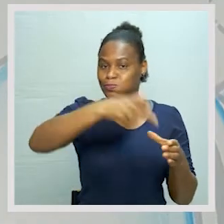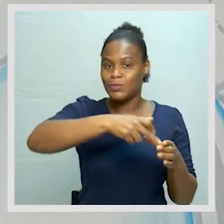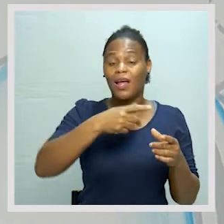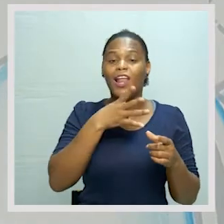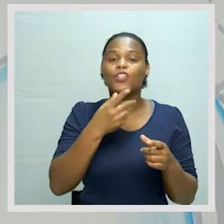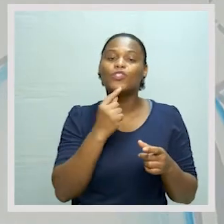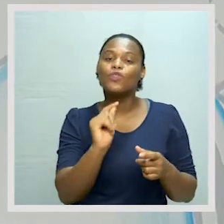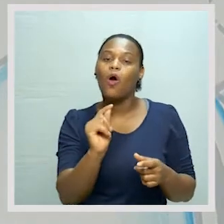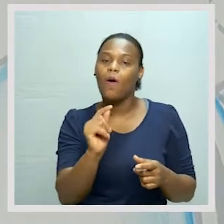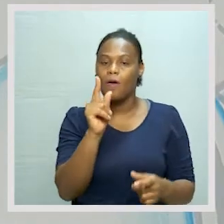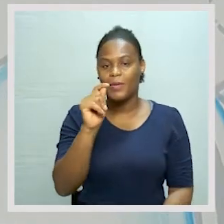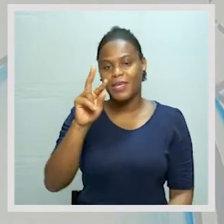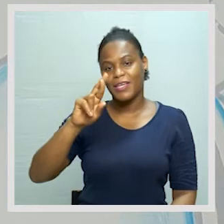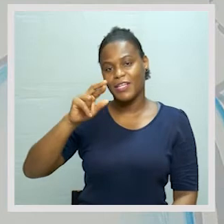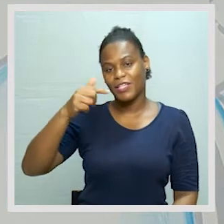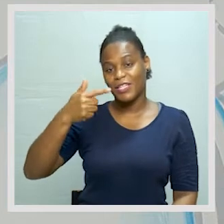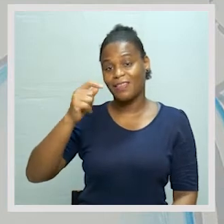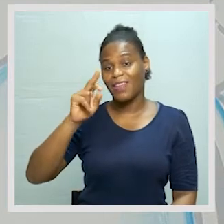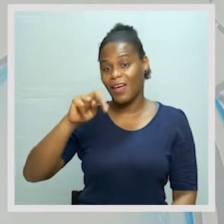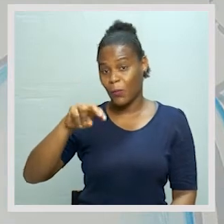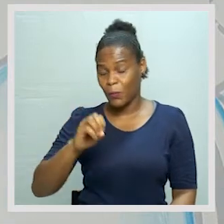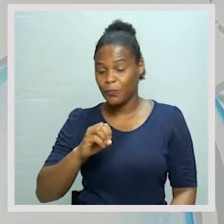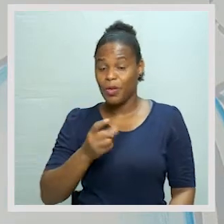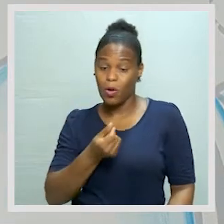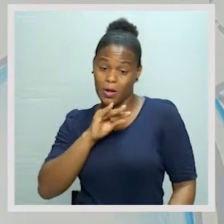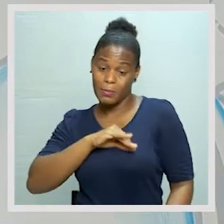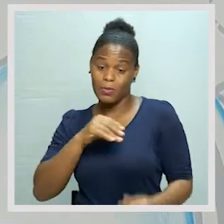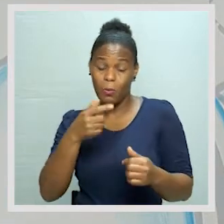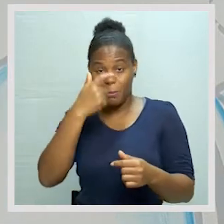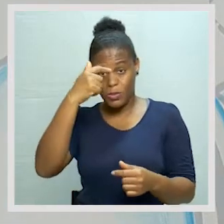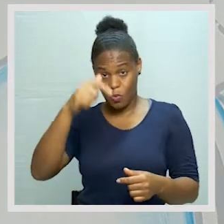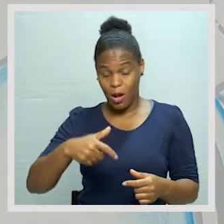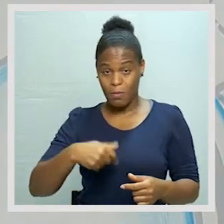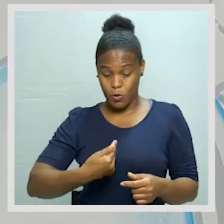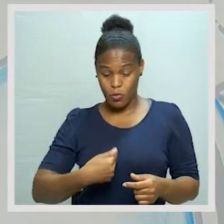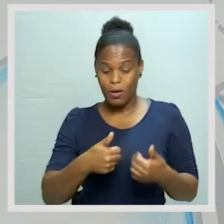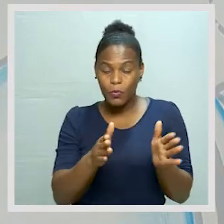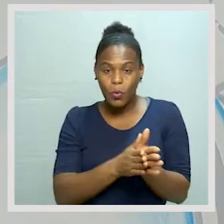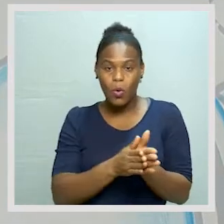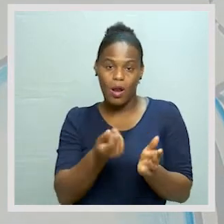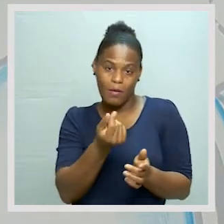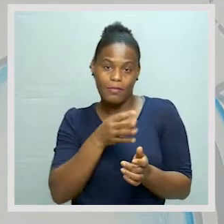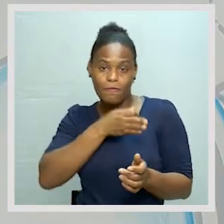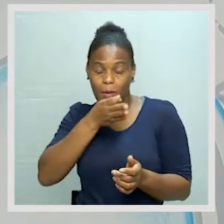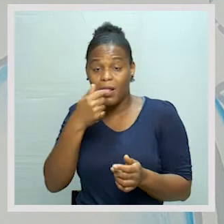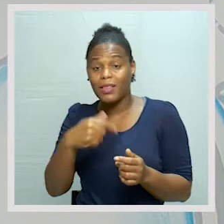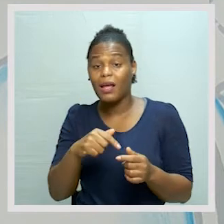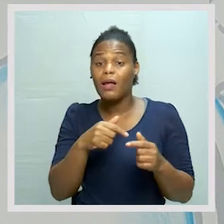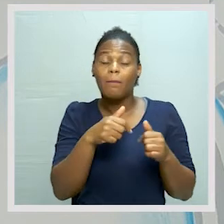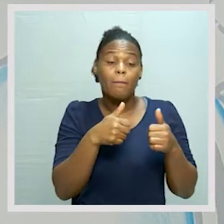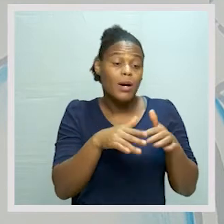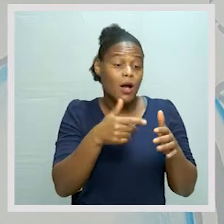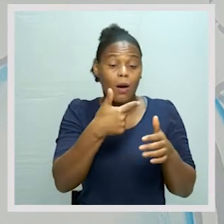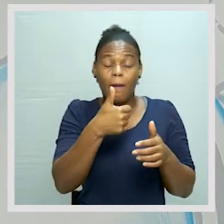Neste caso, nós já temos o nosso rendimento pessoal, é todo o rendimento que a família tem, mas ainda em termos brutos, porque ainda